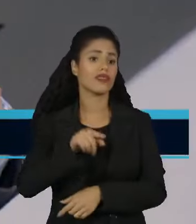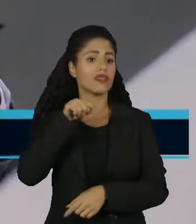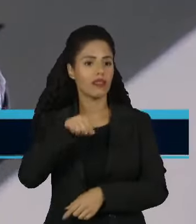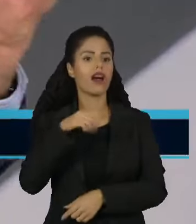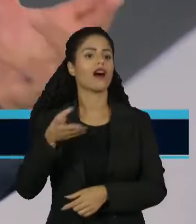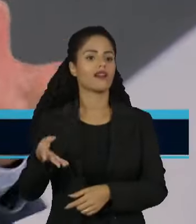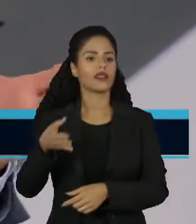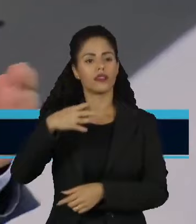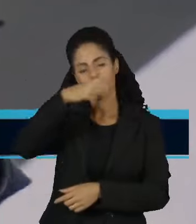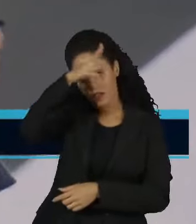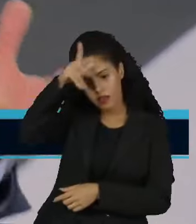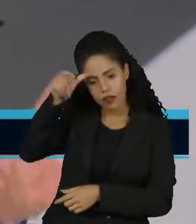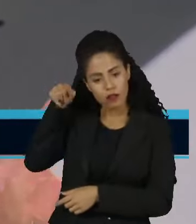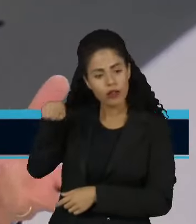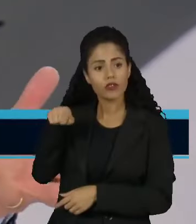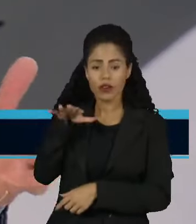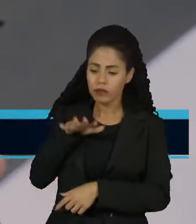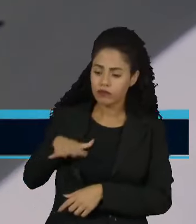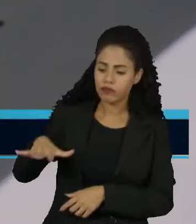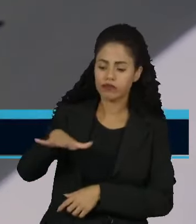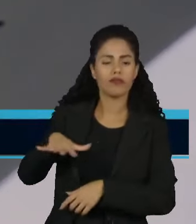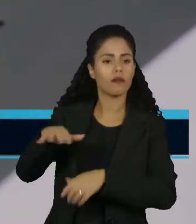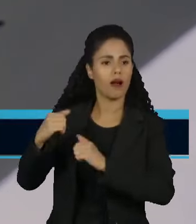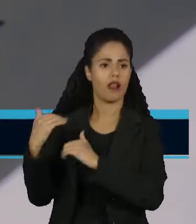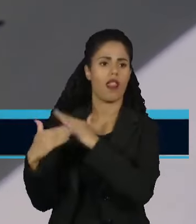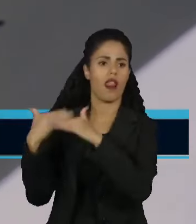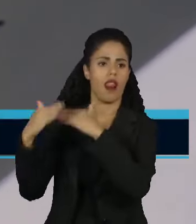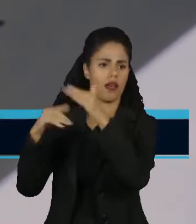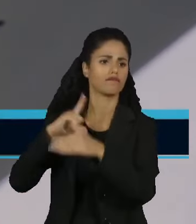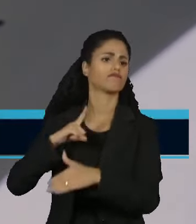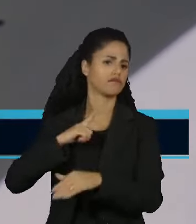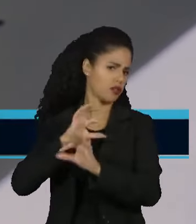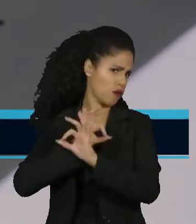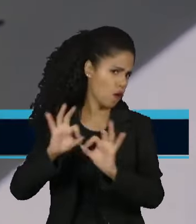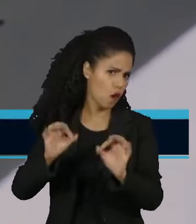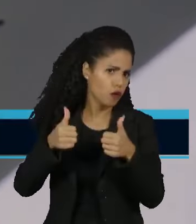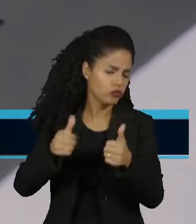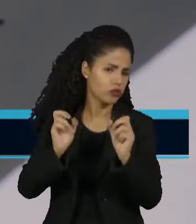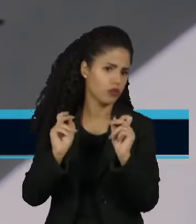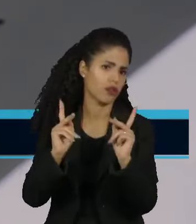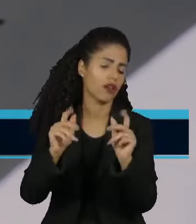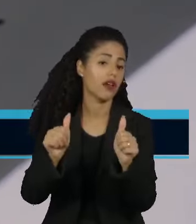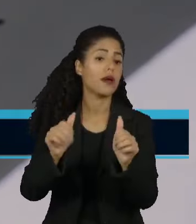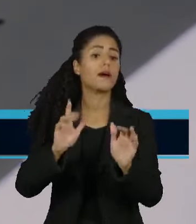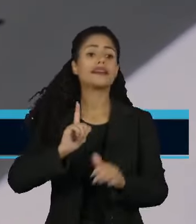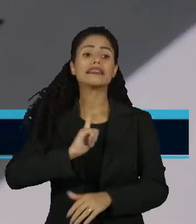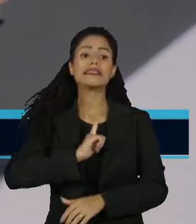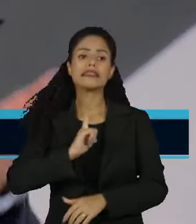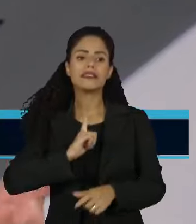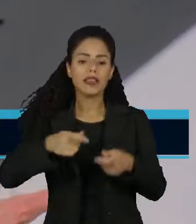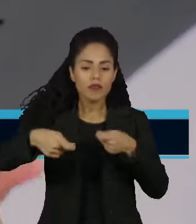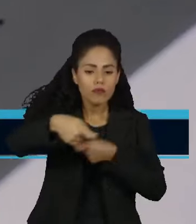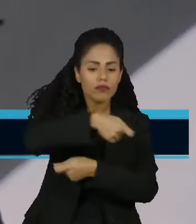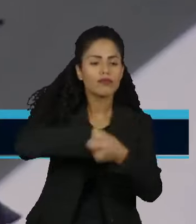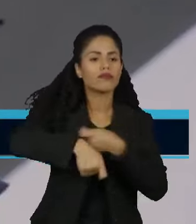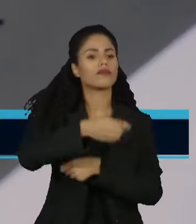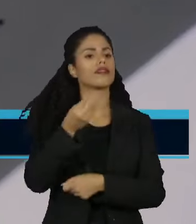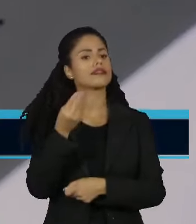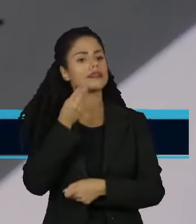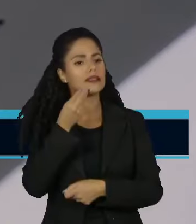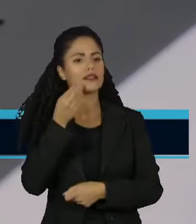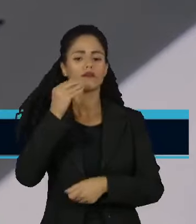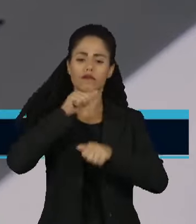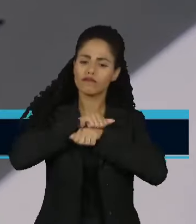obviamente assim como todas as regiões T que ser desenvolvida há maneiras de H a bioeconomia a economia circular